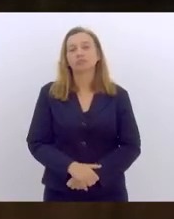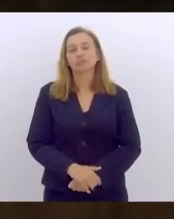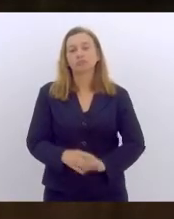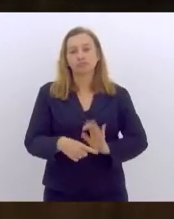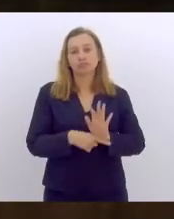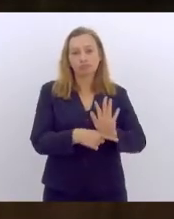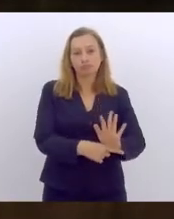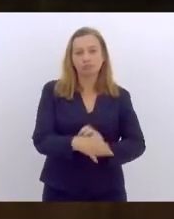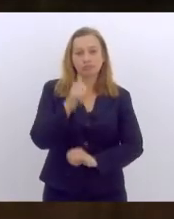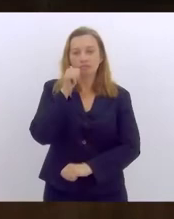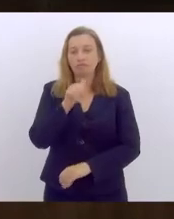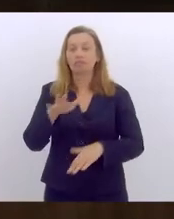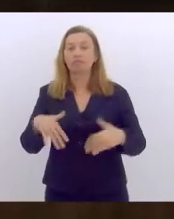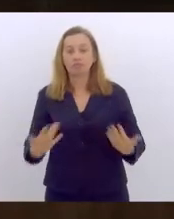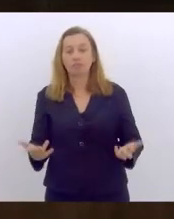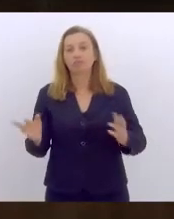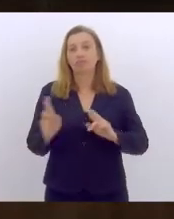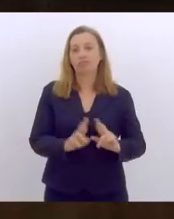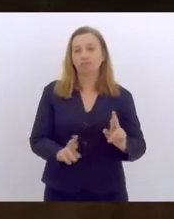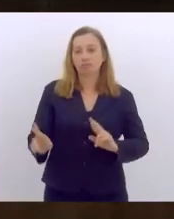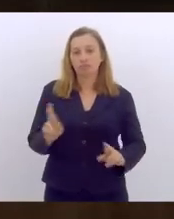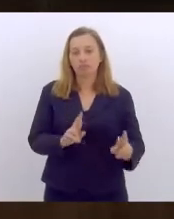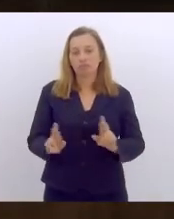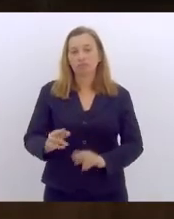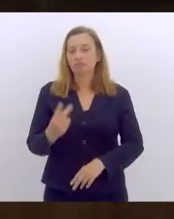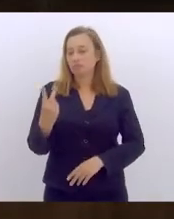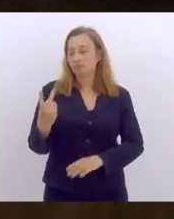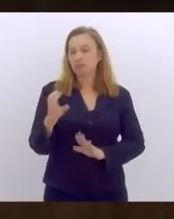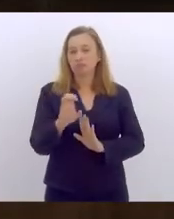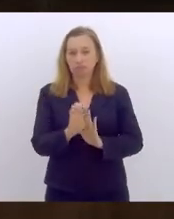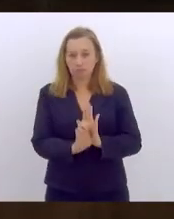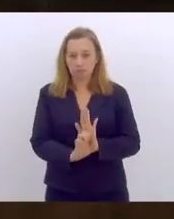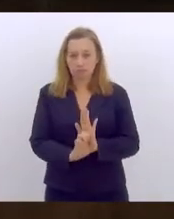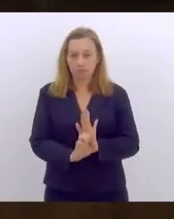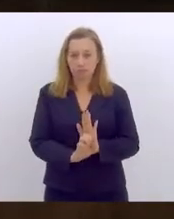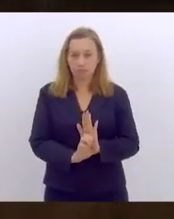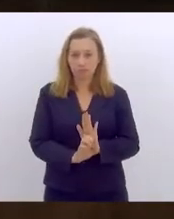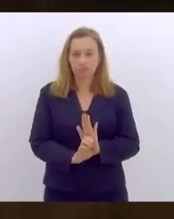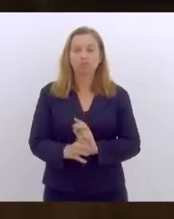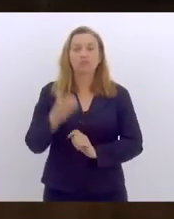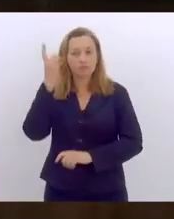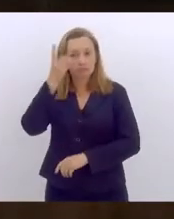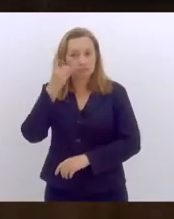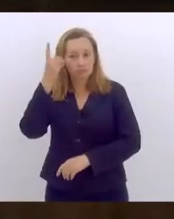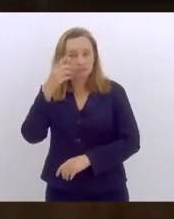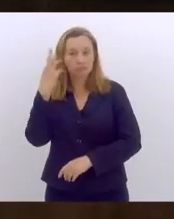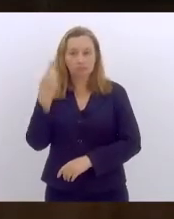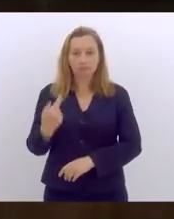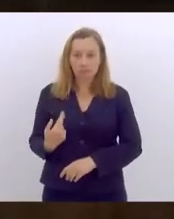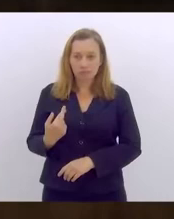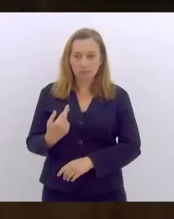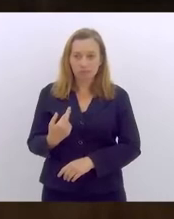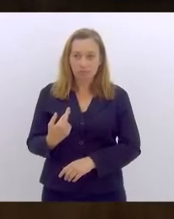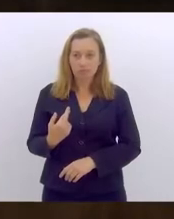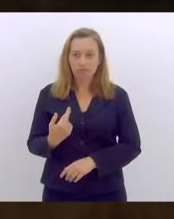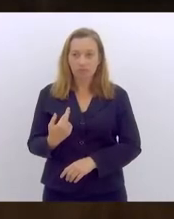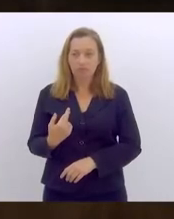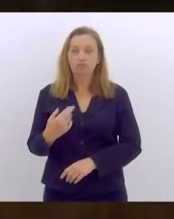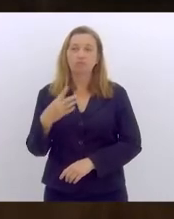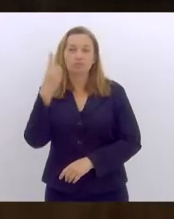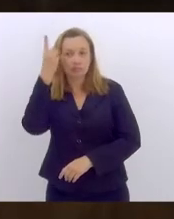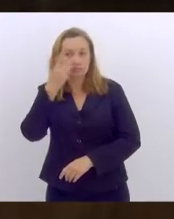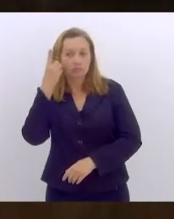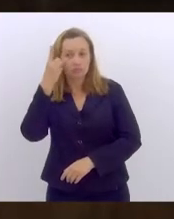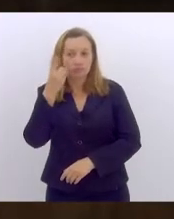mulher. Então, em relação às duas emendas, tanto da deputada Renata Souza quanto da